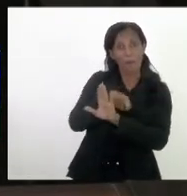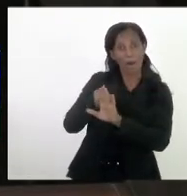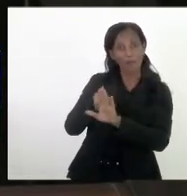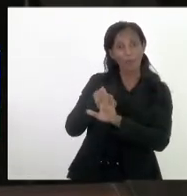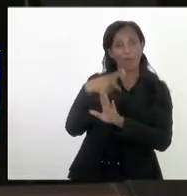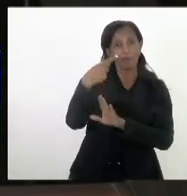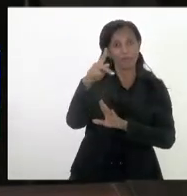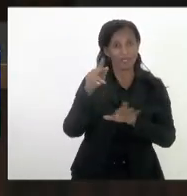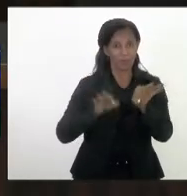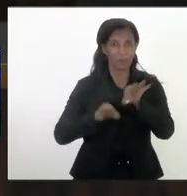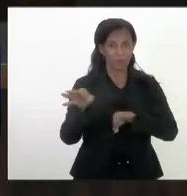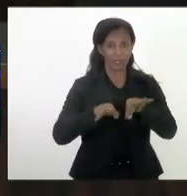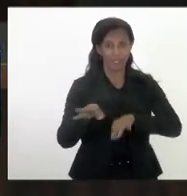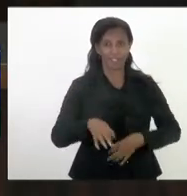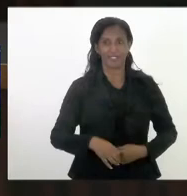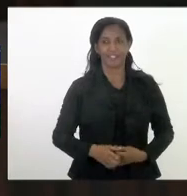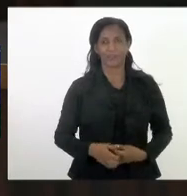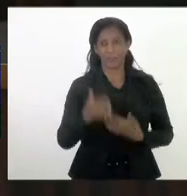obrigado.